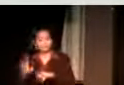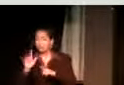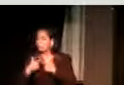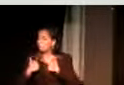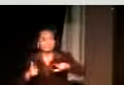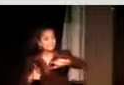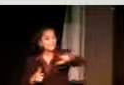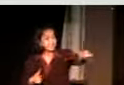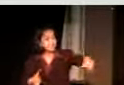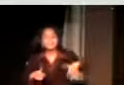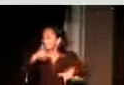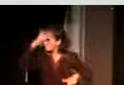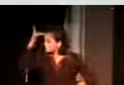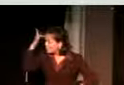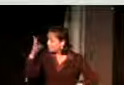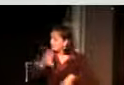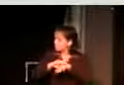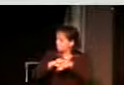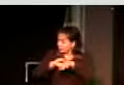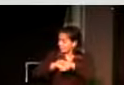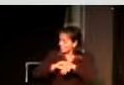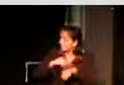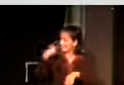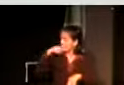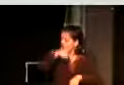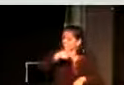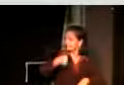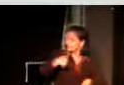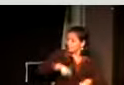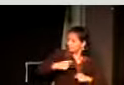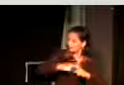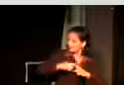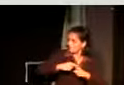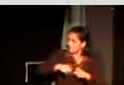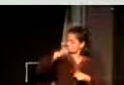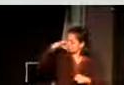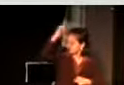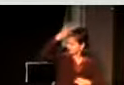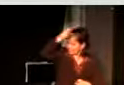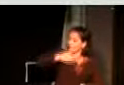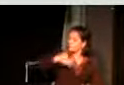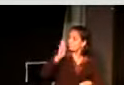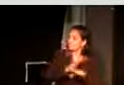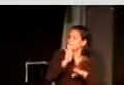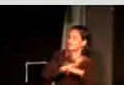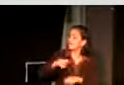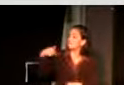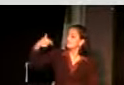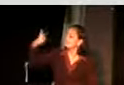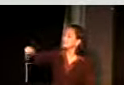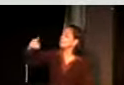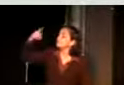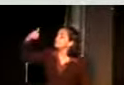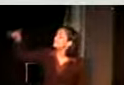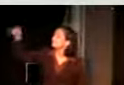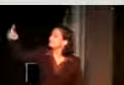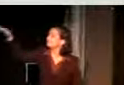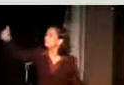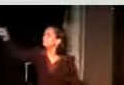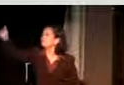vão embora vão vão por favor vão e vejam se vocês aprendem O que significa